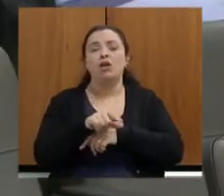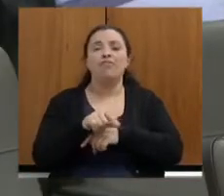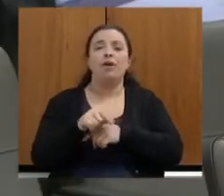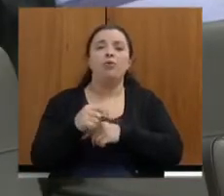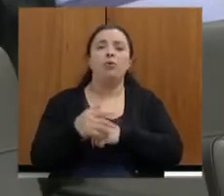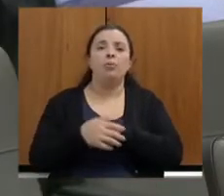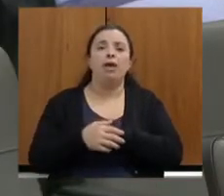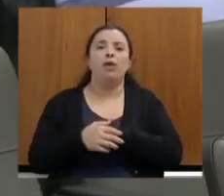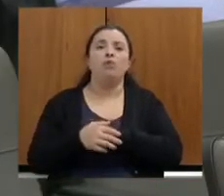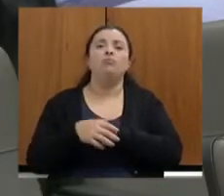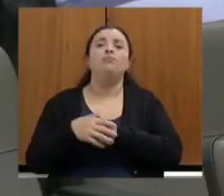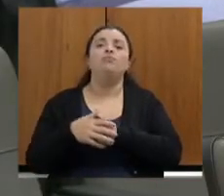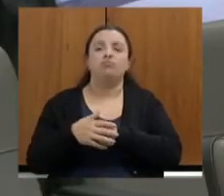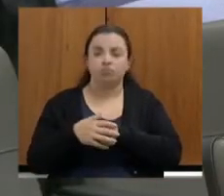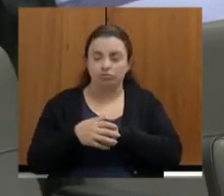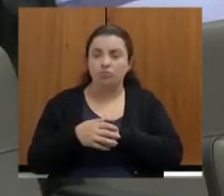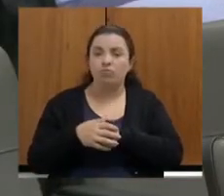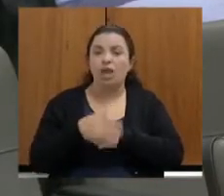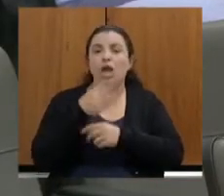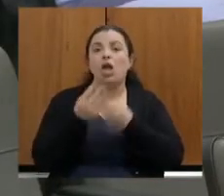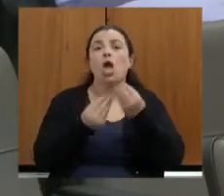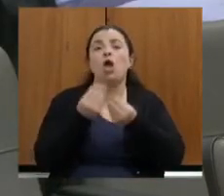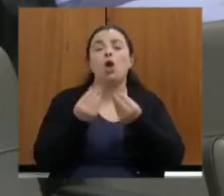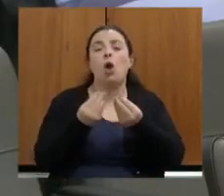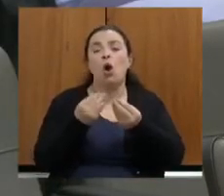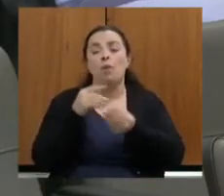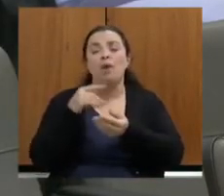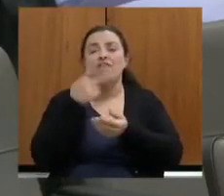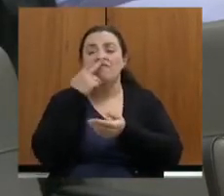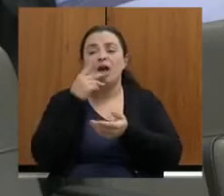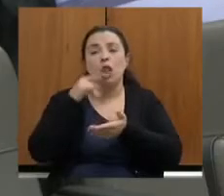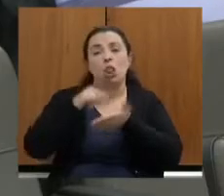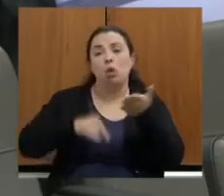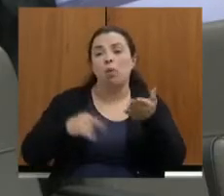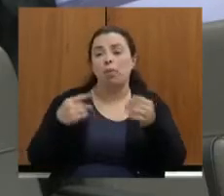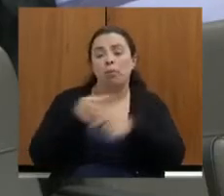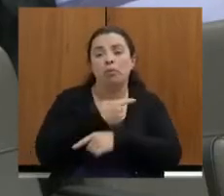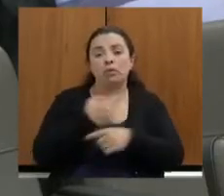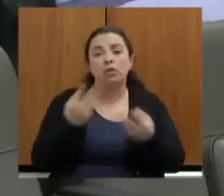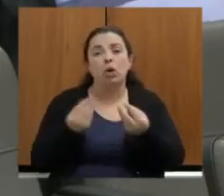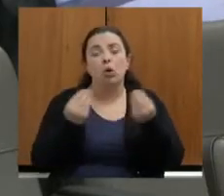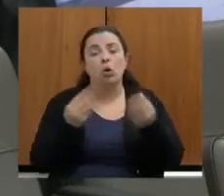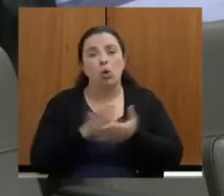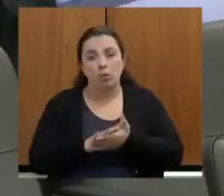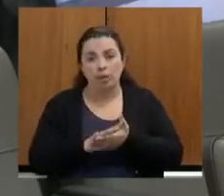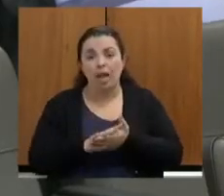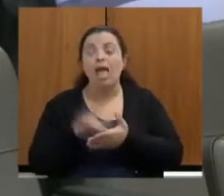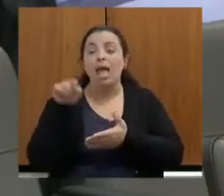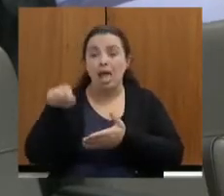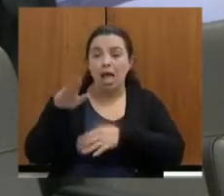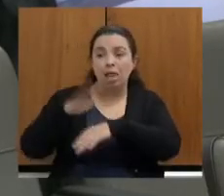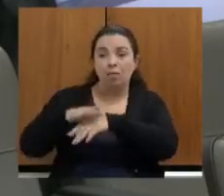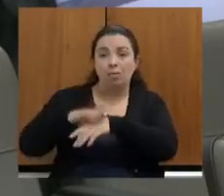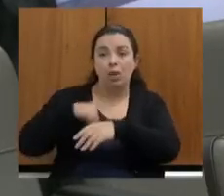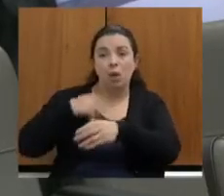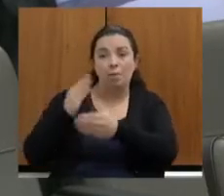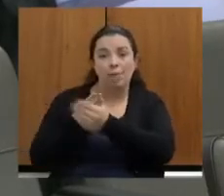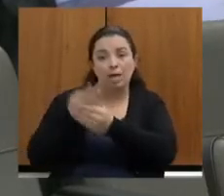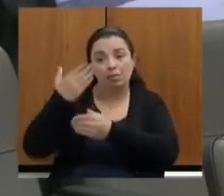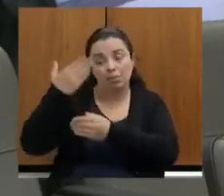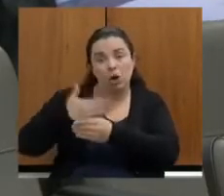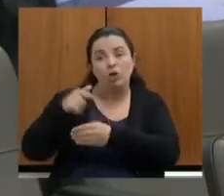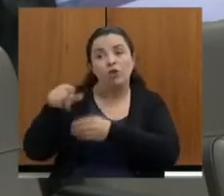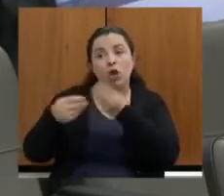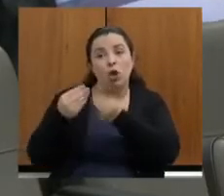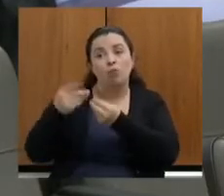que fica a responsabilidade a responsabilidade para provar isso é do atingindo que tem uma pasta comprovando como ele foi realmente